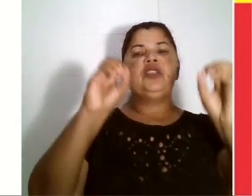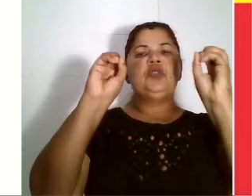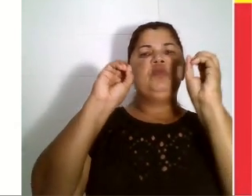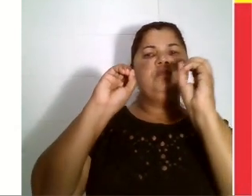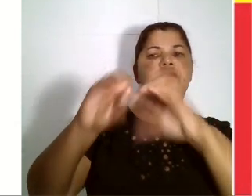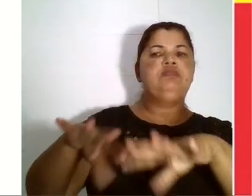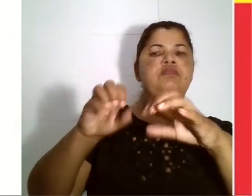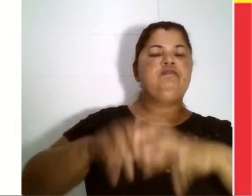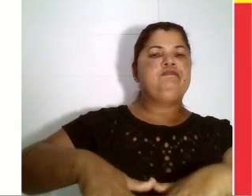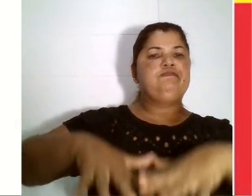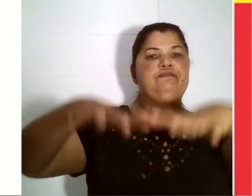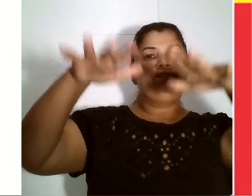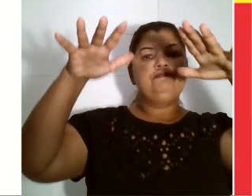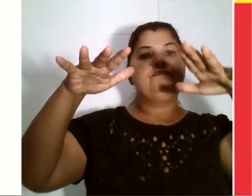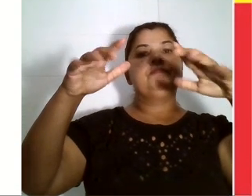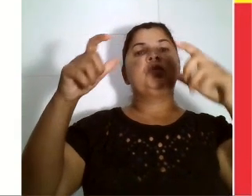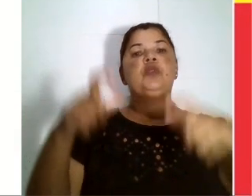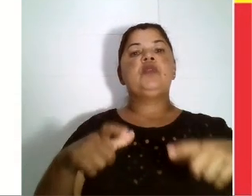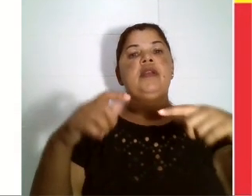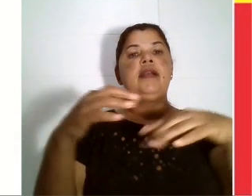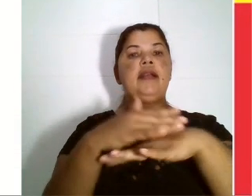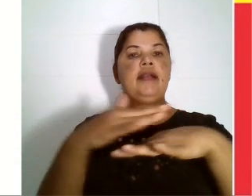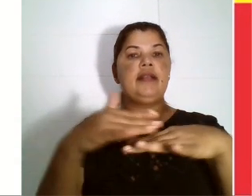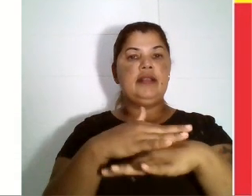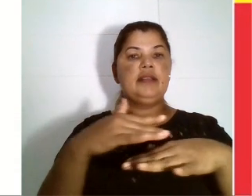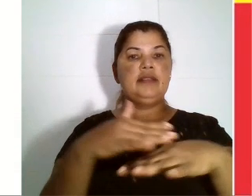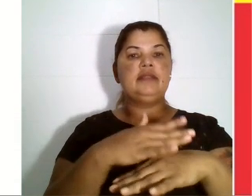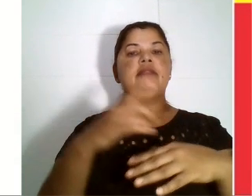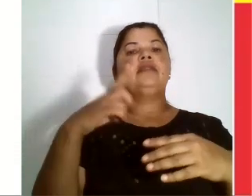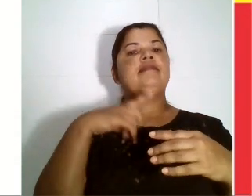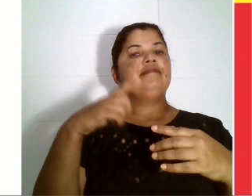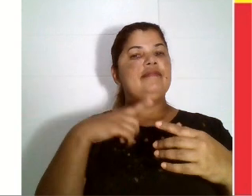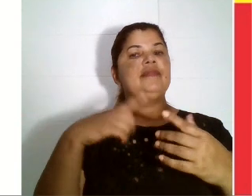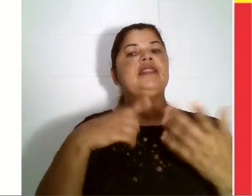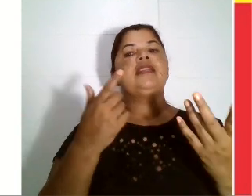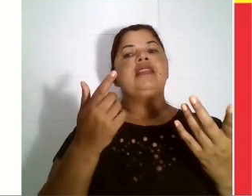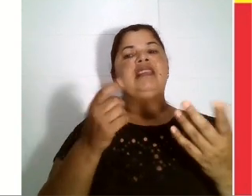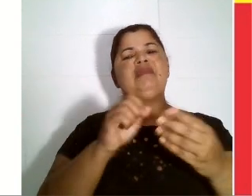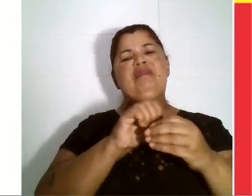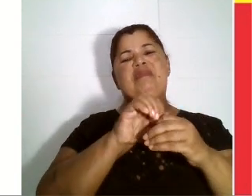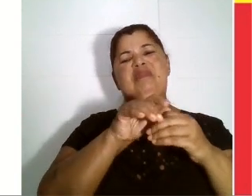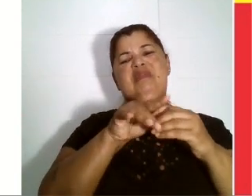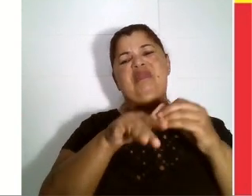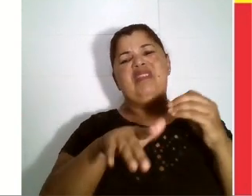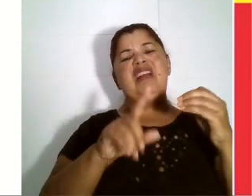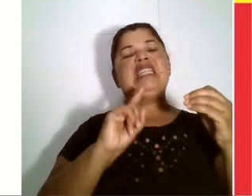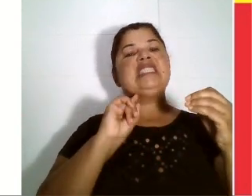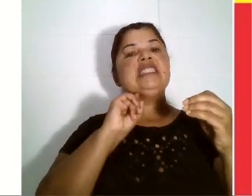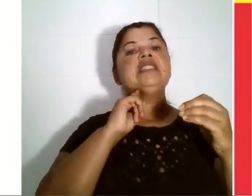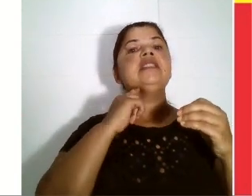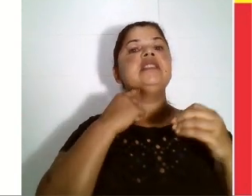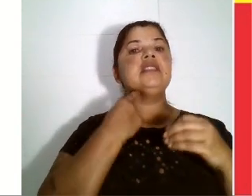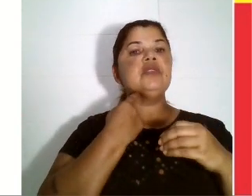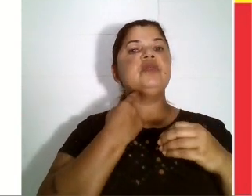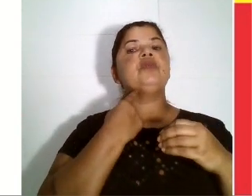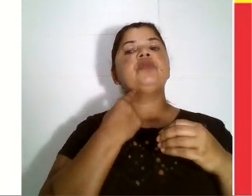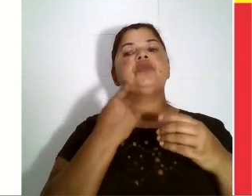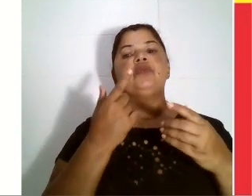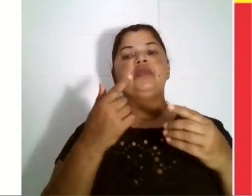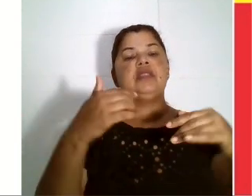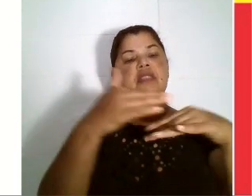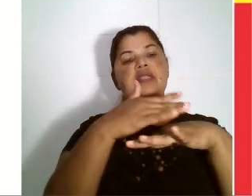do lixo, tá? A produção de lixo nas áreas urbanas e que são derramadas em ambientes